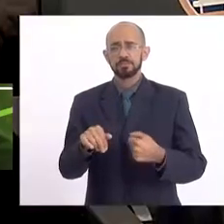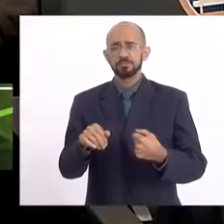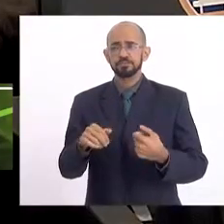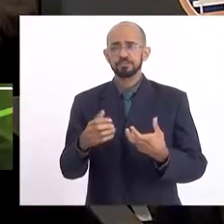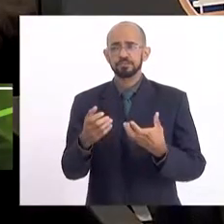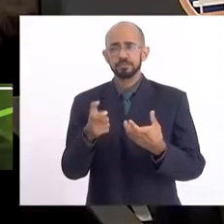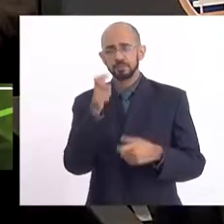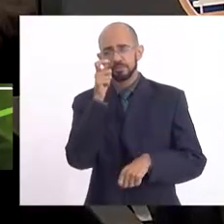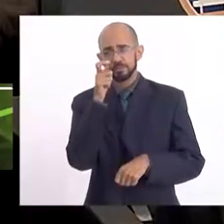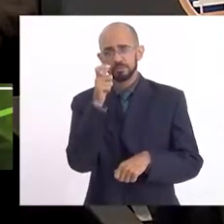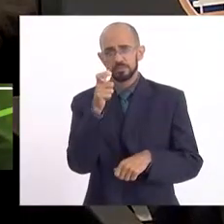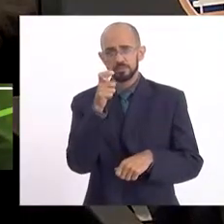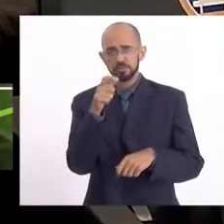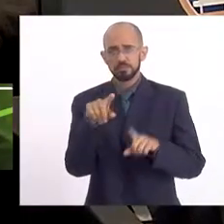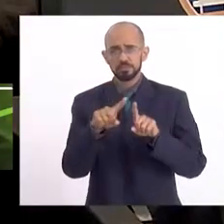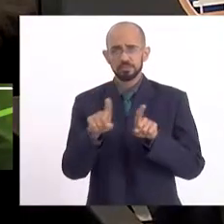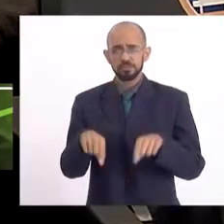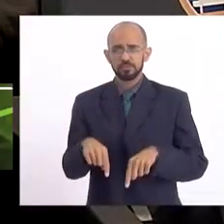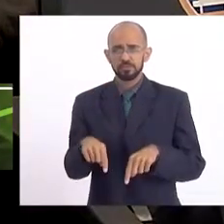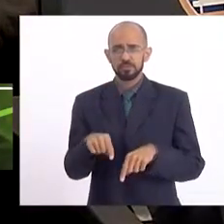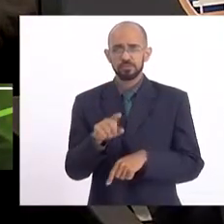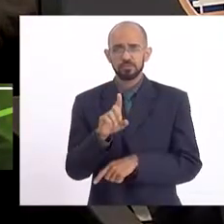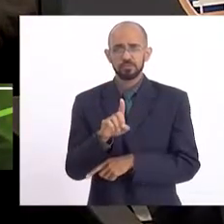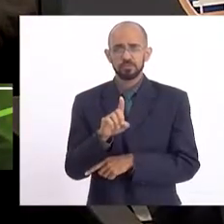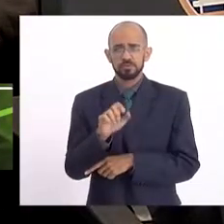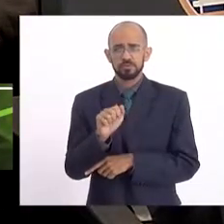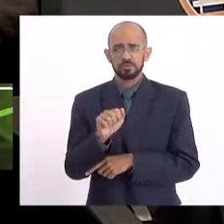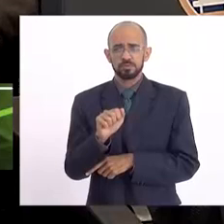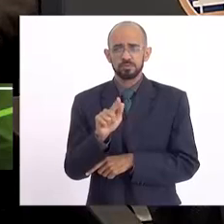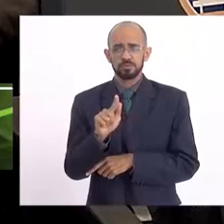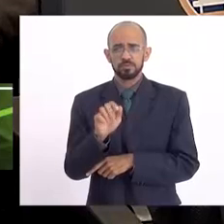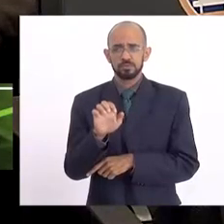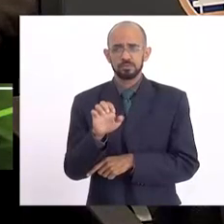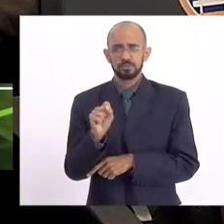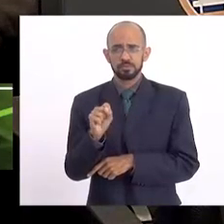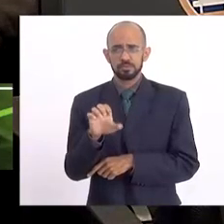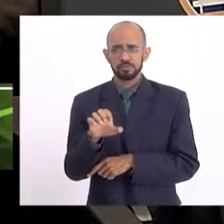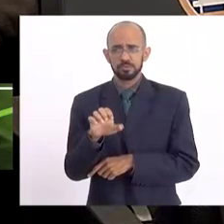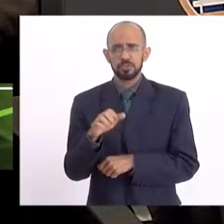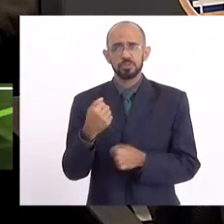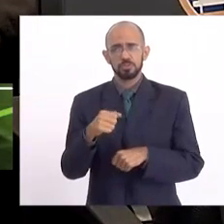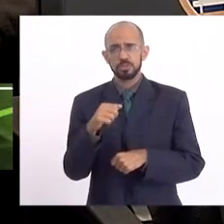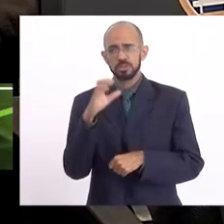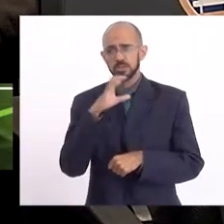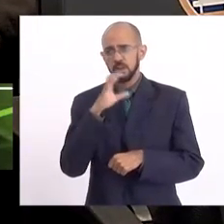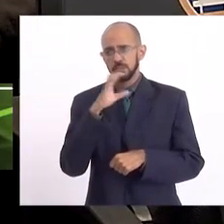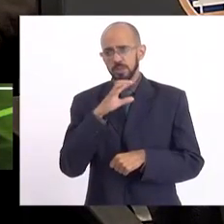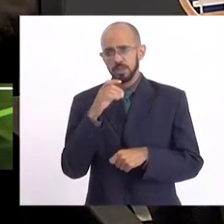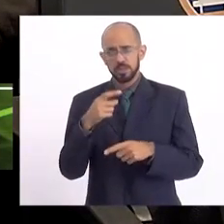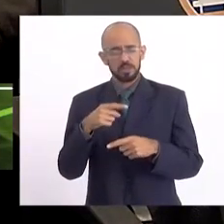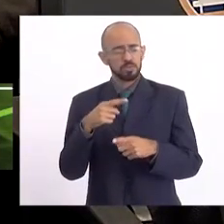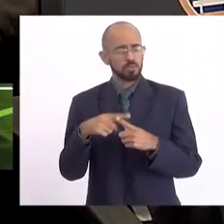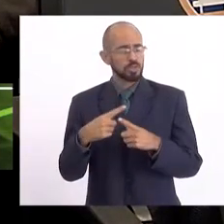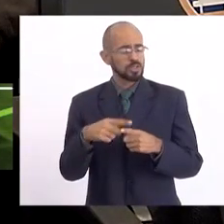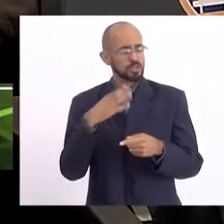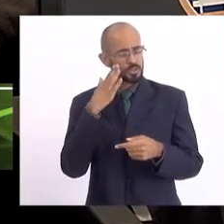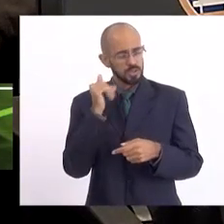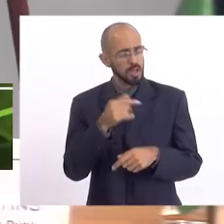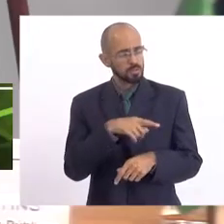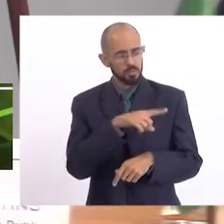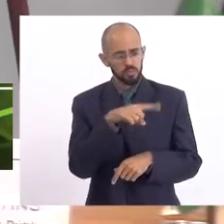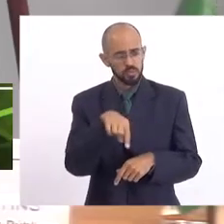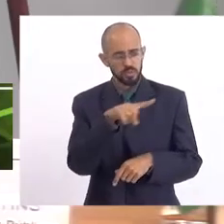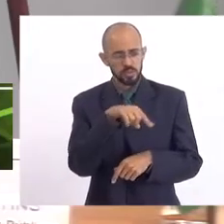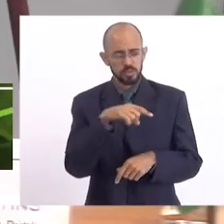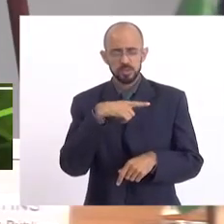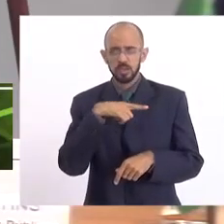do Degase. Então, e a gente precisa de celeridade. A gente sabe até que vocês estão com outros projetos. Ontem, no encontro,